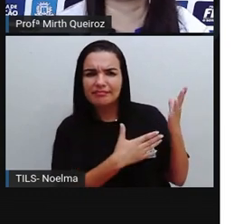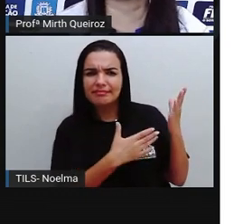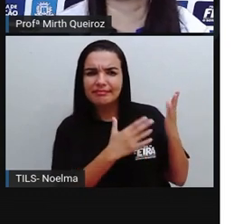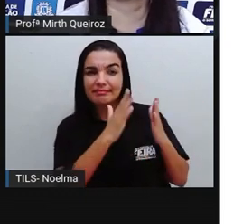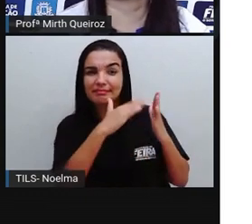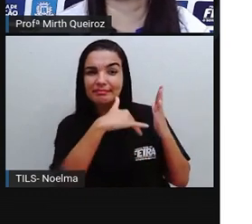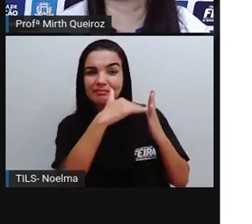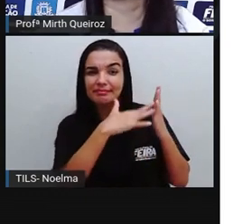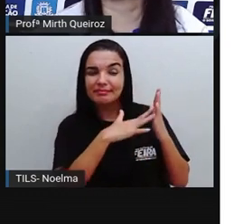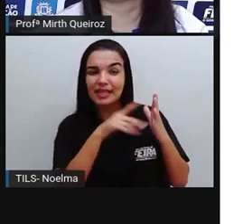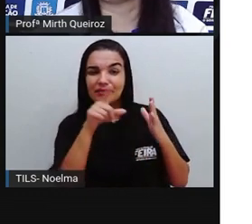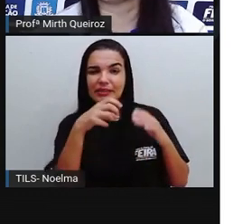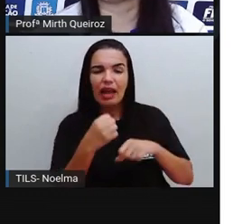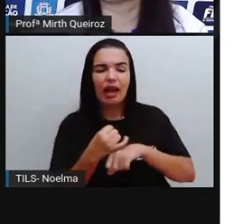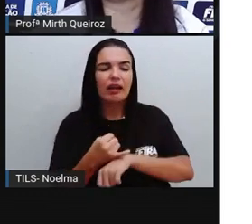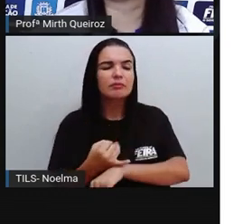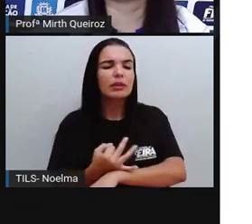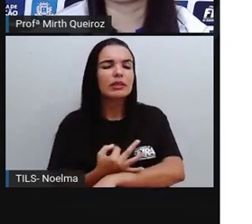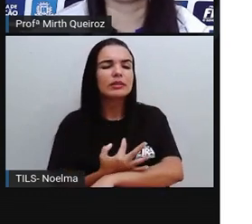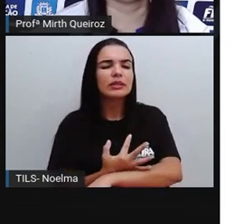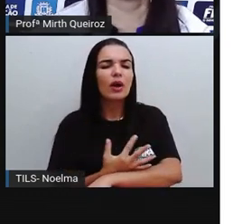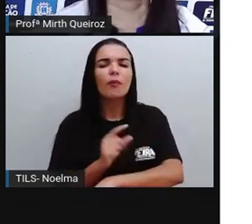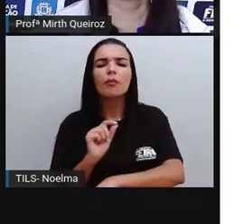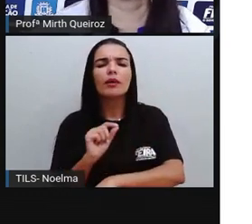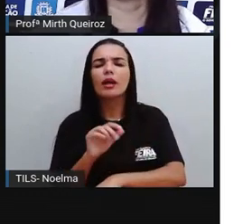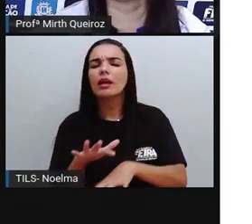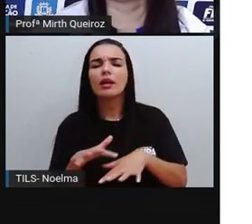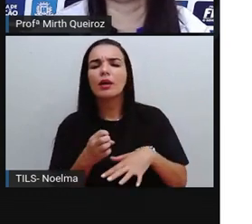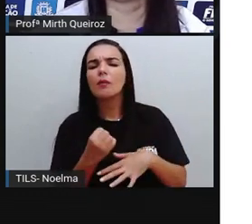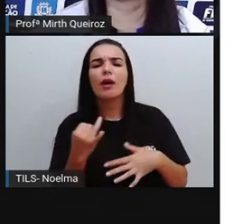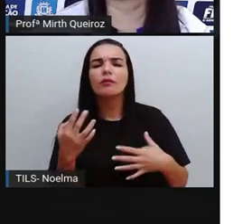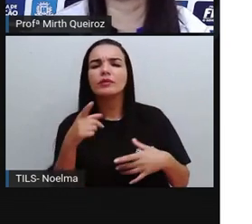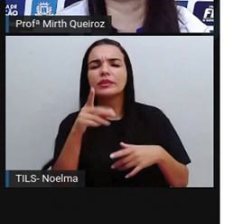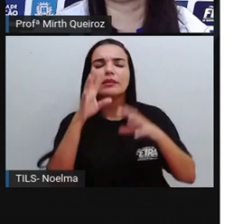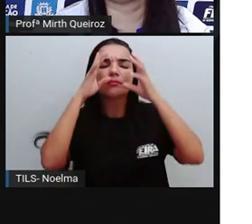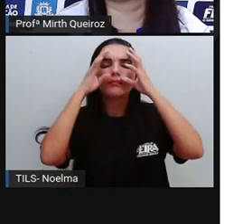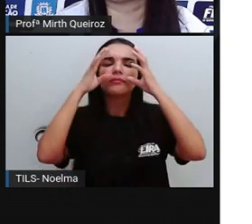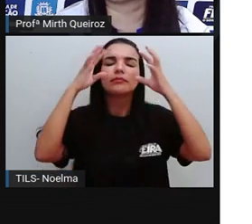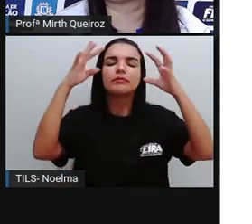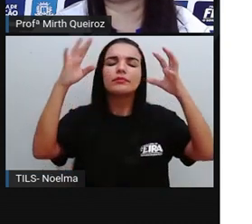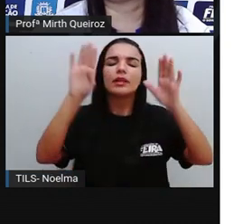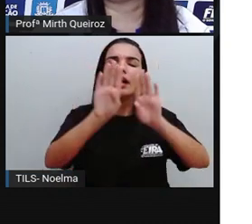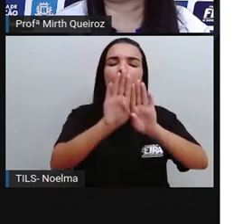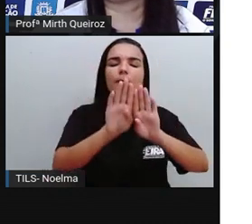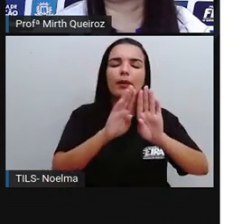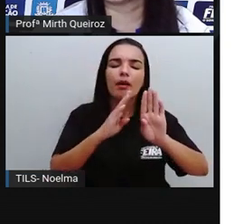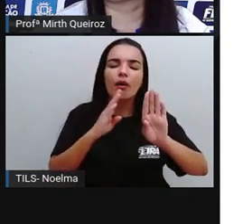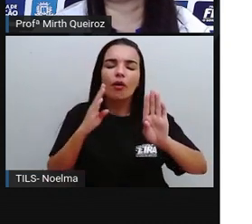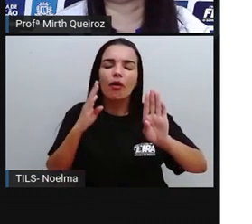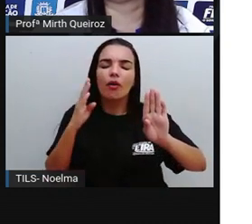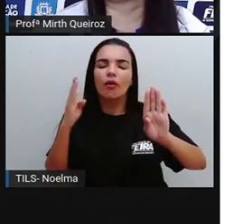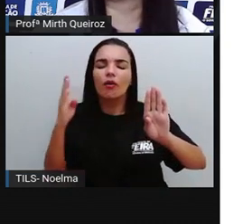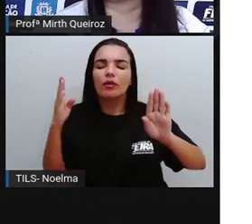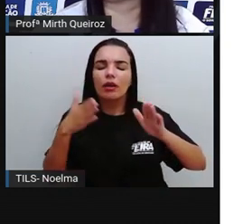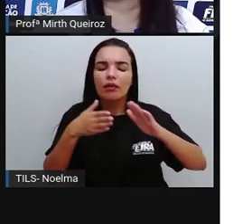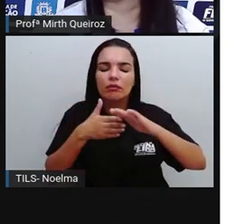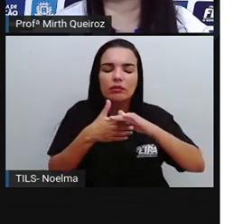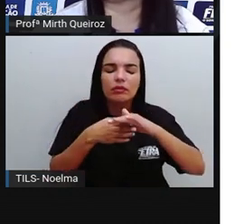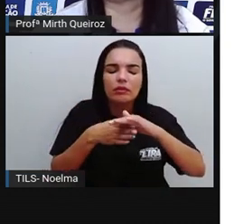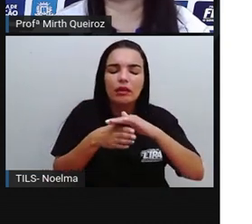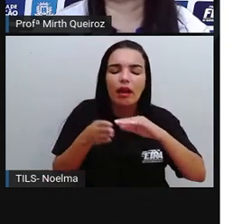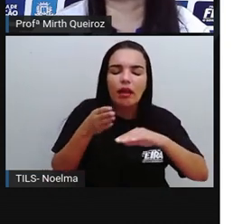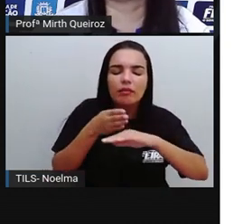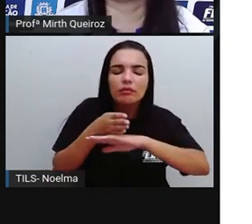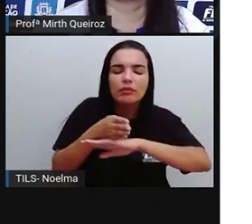Quais sensações vocês sentiriam aí nesse lugar? Se imagine aí abrindo essa porta dessa casinha. O que, que será que